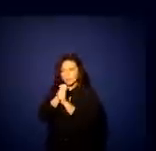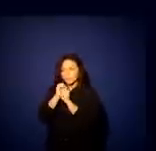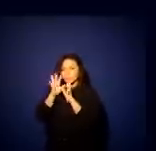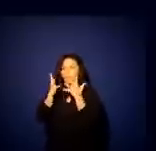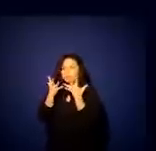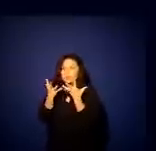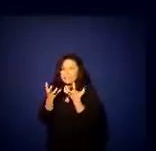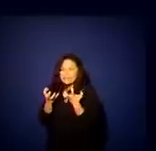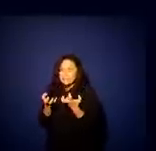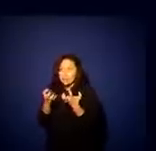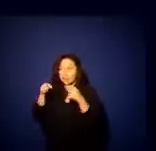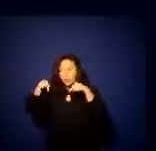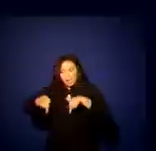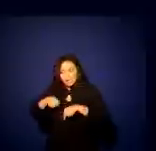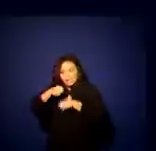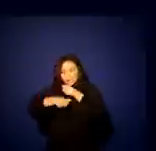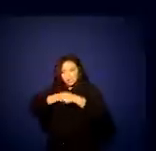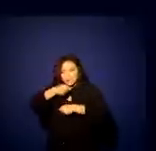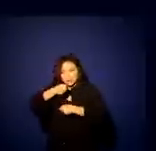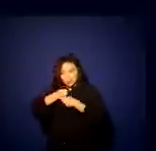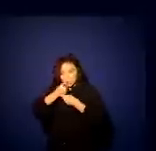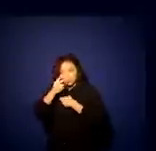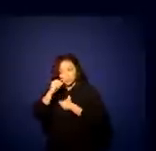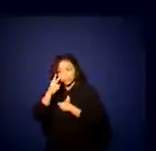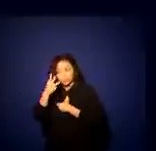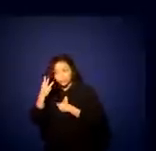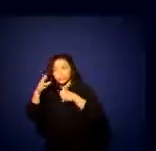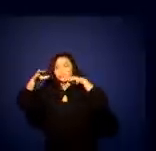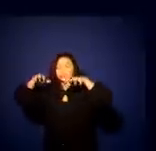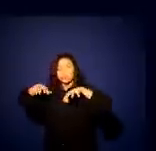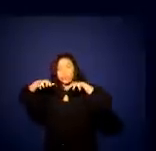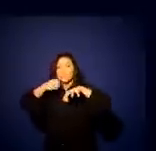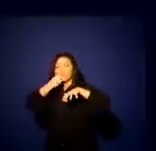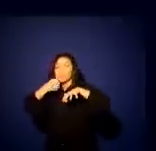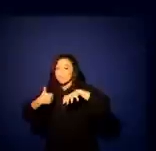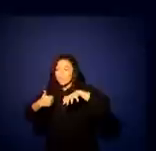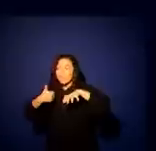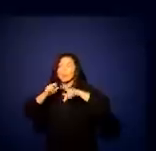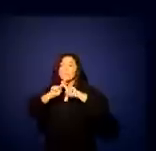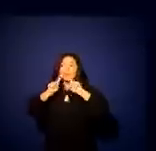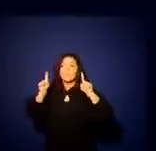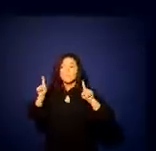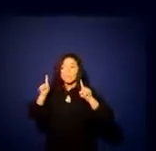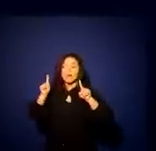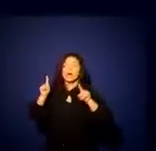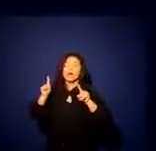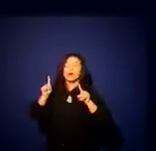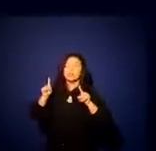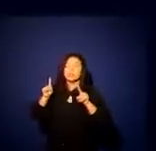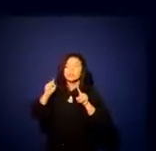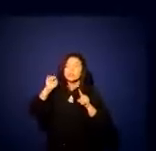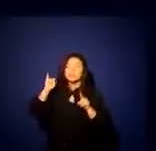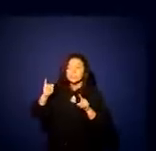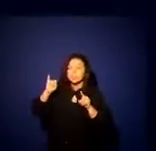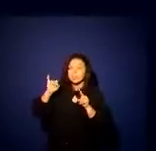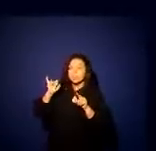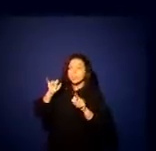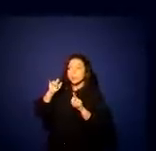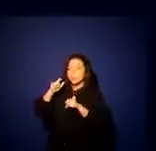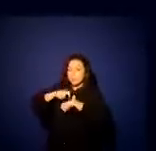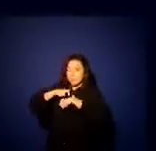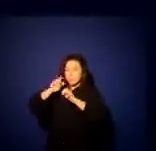esse ano tá chovendo bem isso pressiona preso para baixo Teve muita entrada de capacidade eólica solar por subsídios do governo